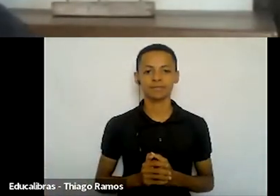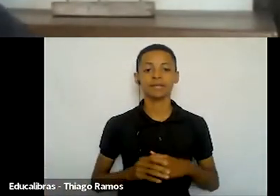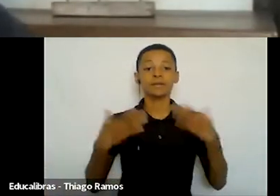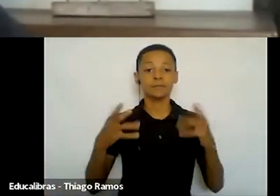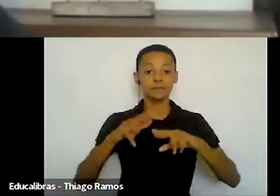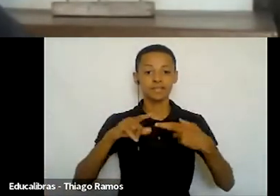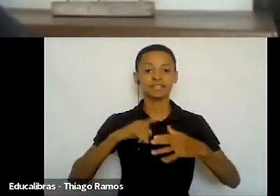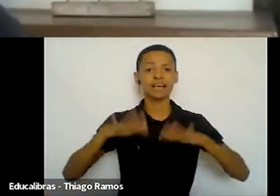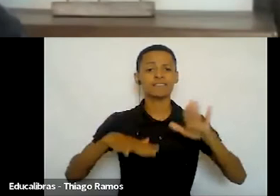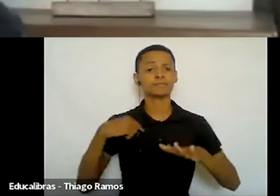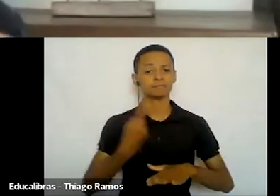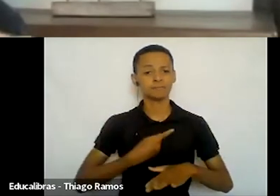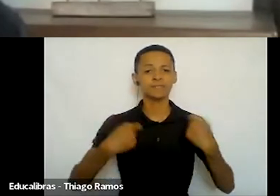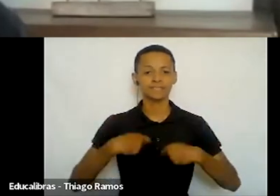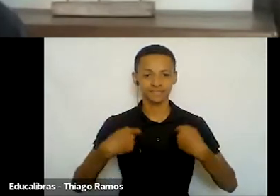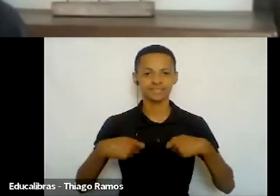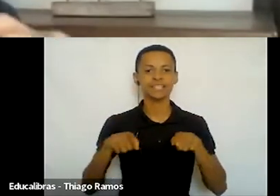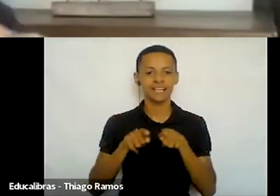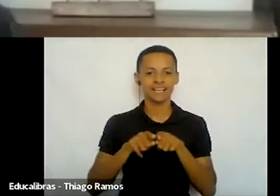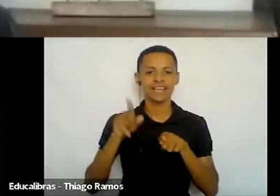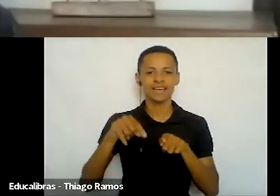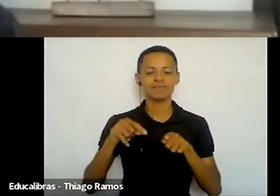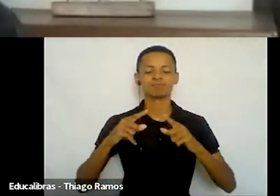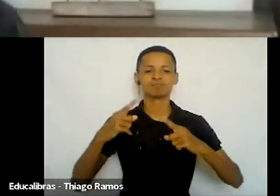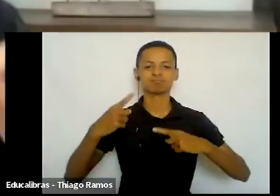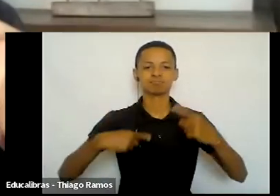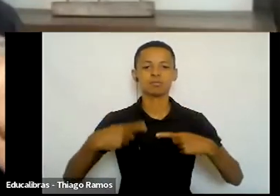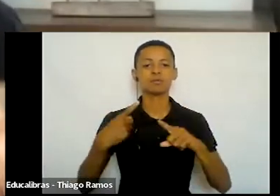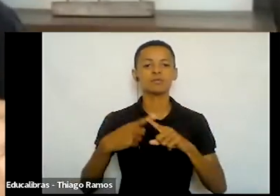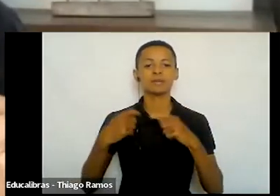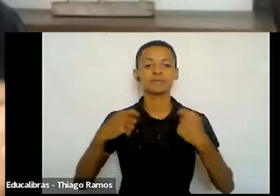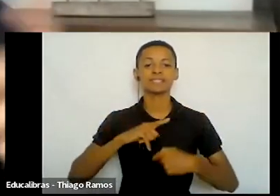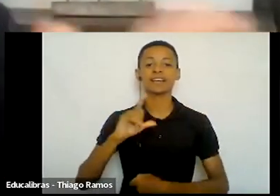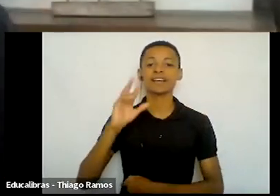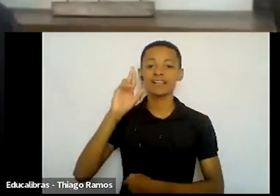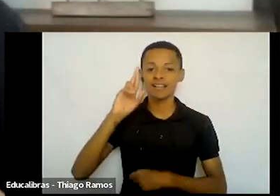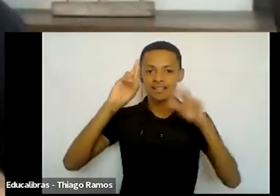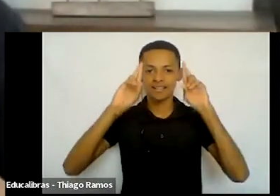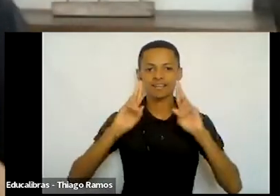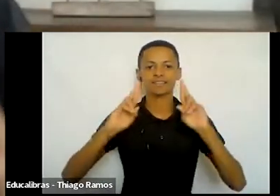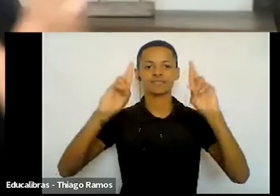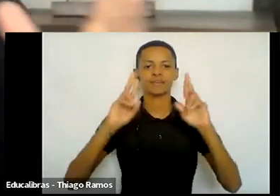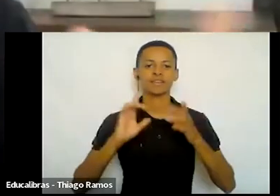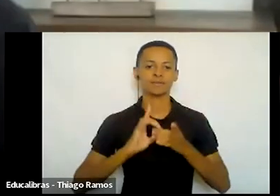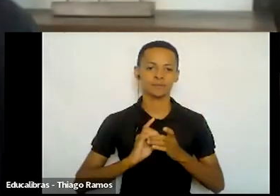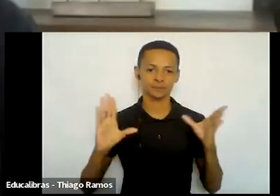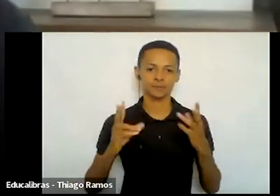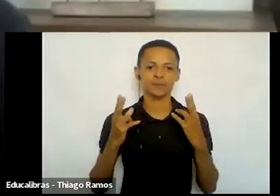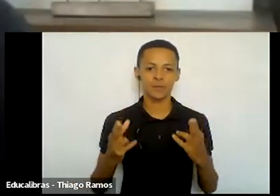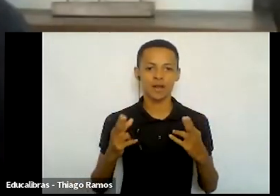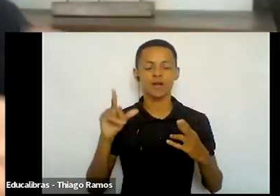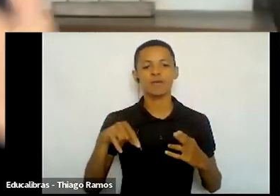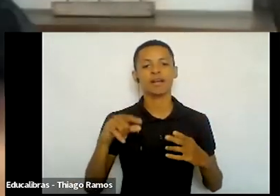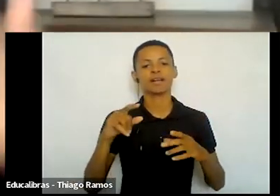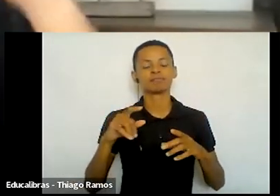que brigar hoje é para, de fato, um respeito à democracia. Como o Jean falou, a democracia é algo em